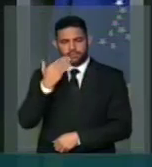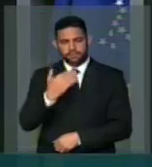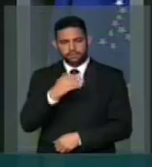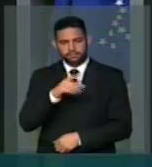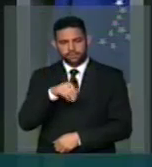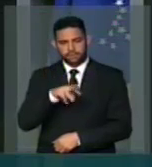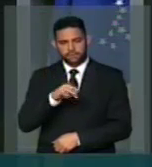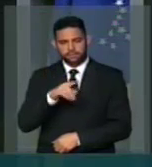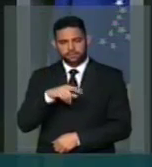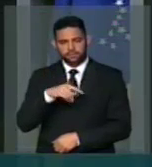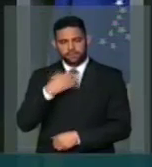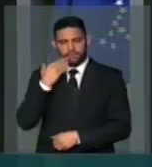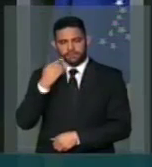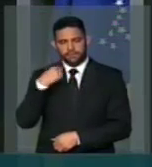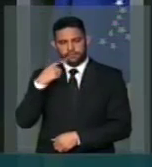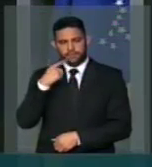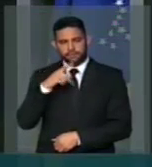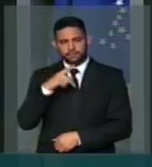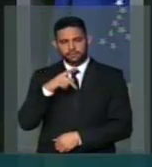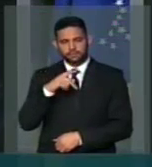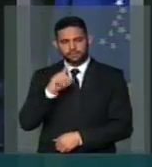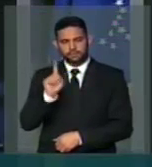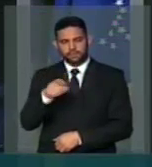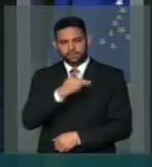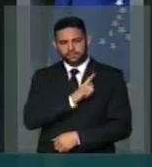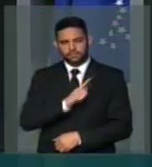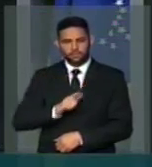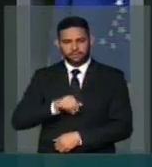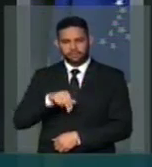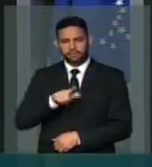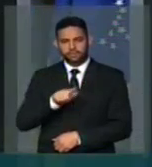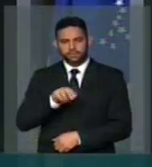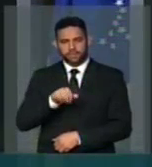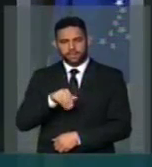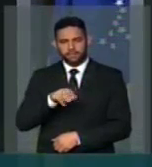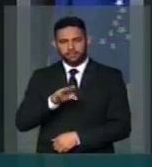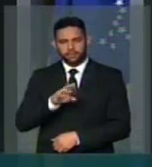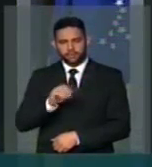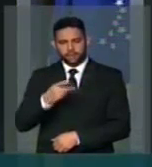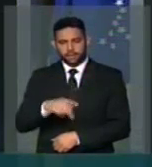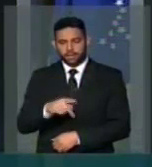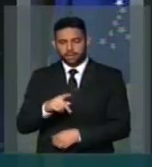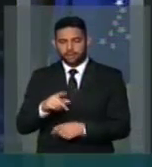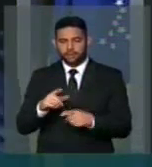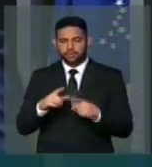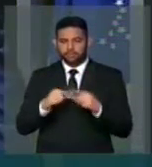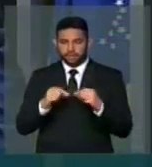Temer foi o deputado Paz de Andrade, na casa do ex-governador Gonzaga Mota, aqui em Brasília.